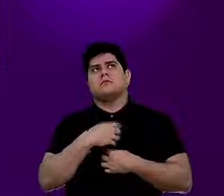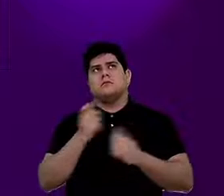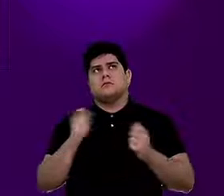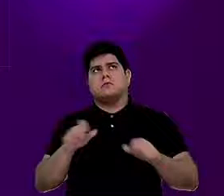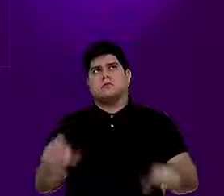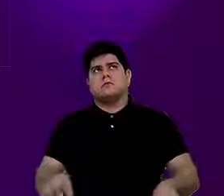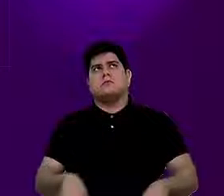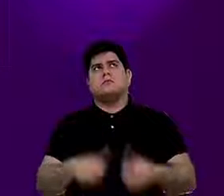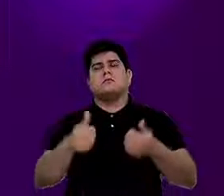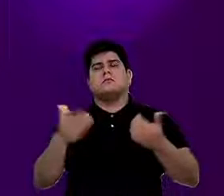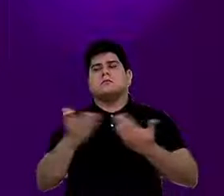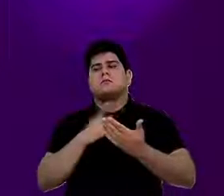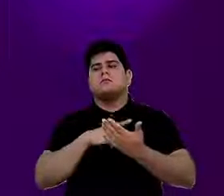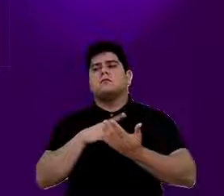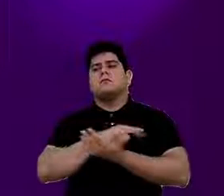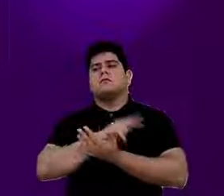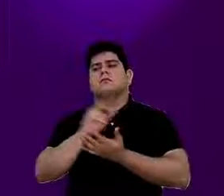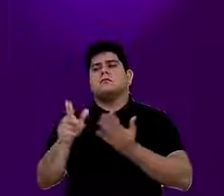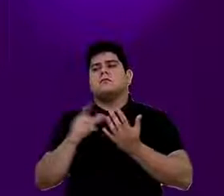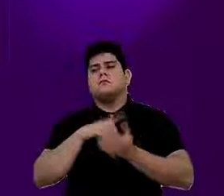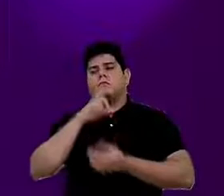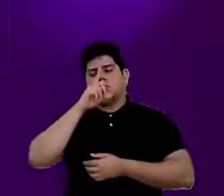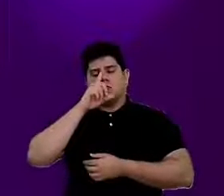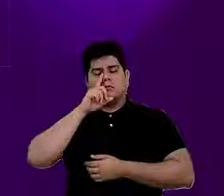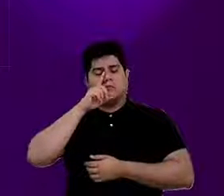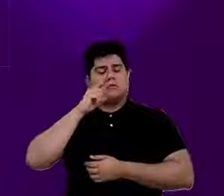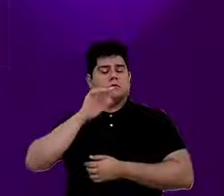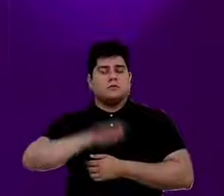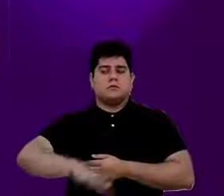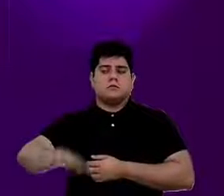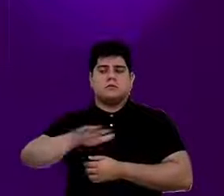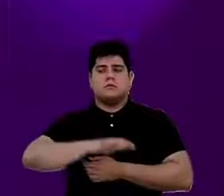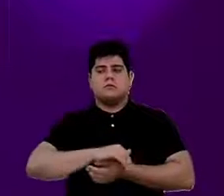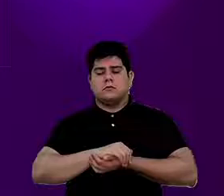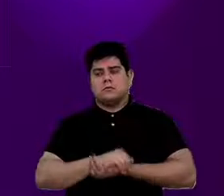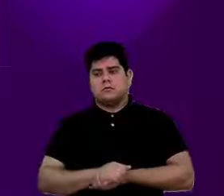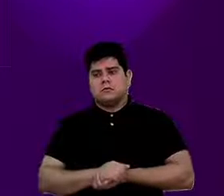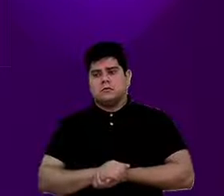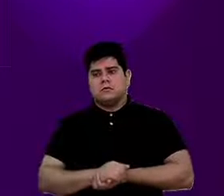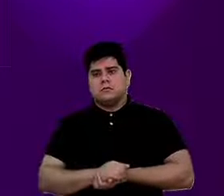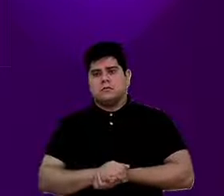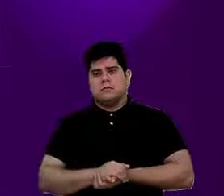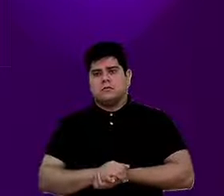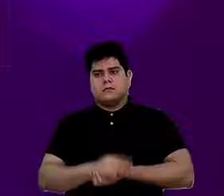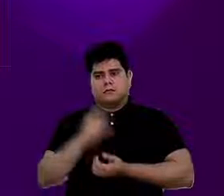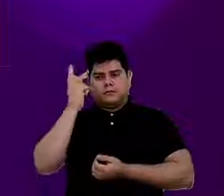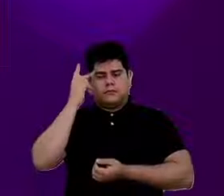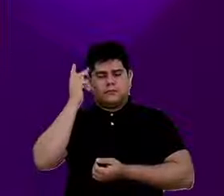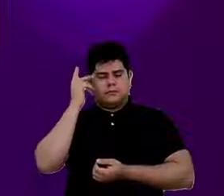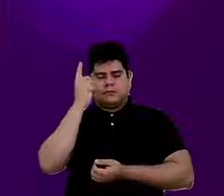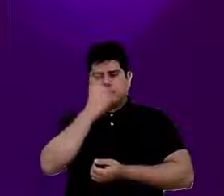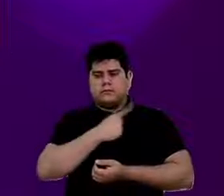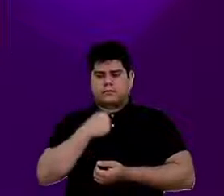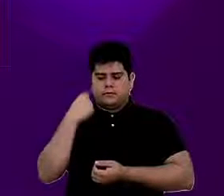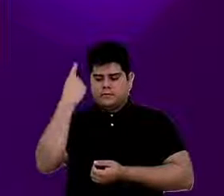hoje existem muito falados fatores de risco ambientais. Quem mora na Grande São Paulo fica uma hora dentro de um carro com